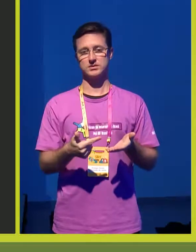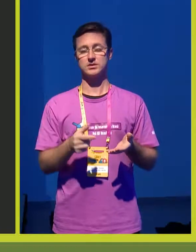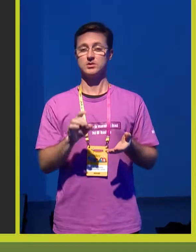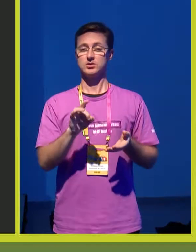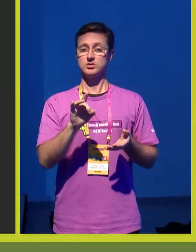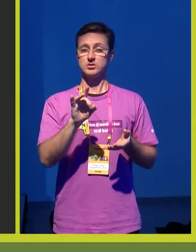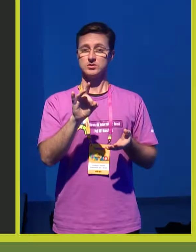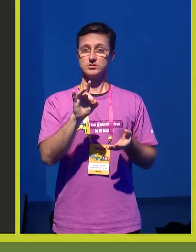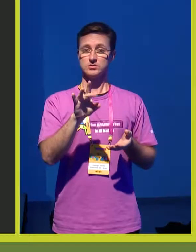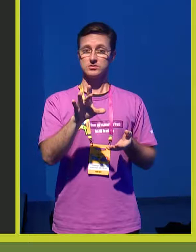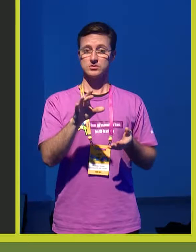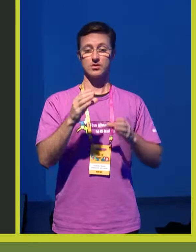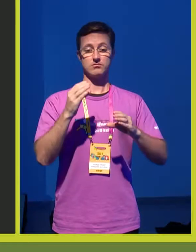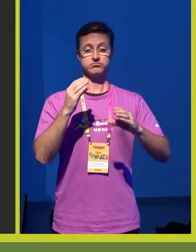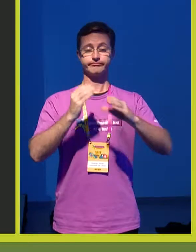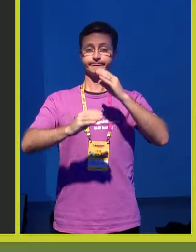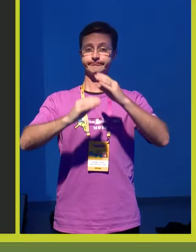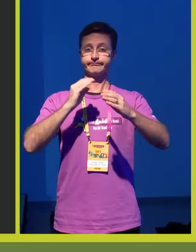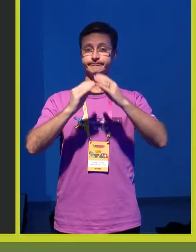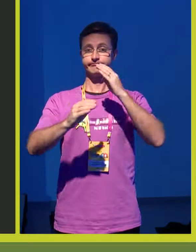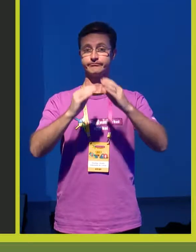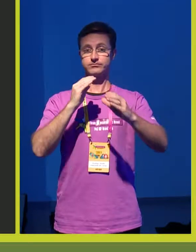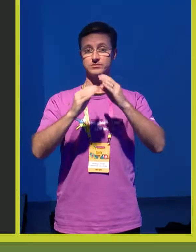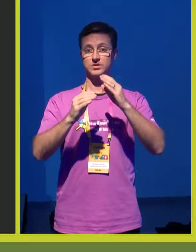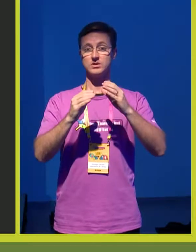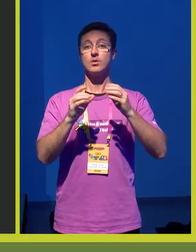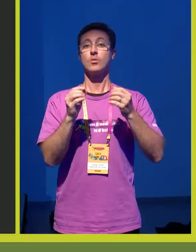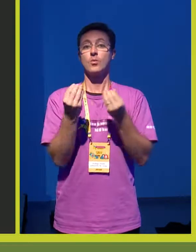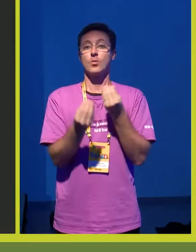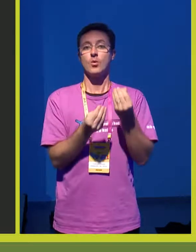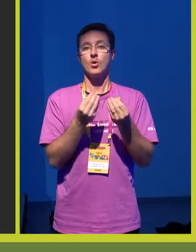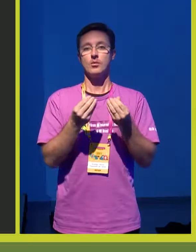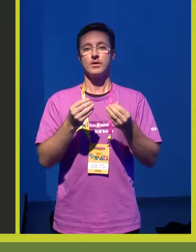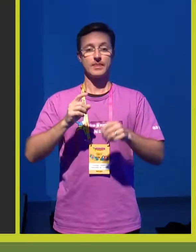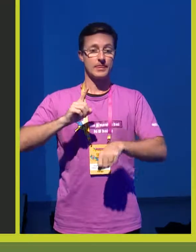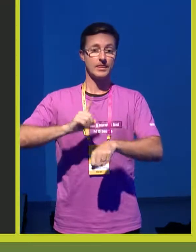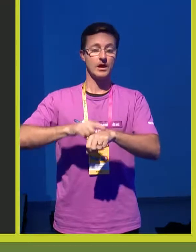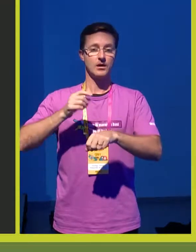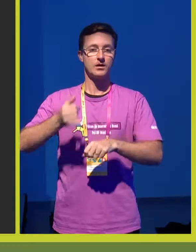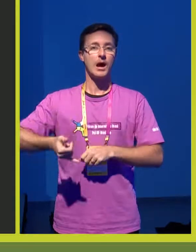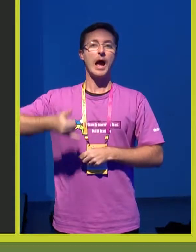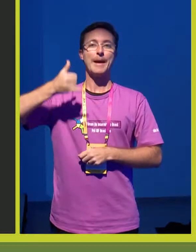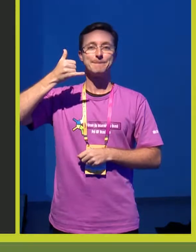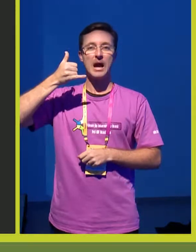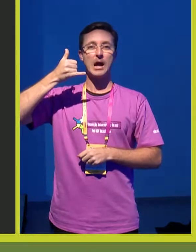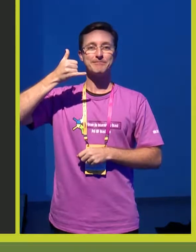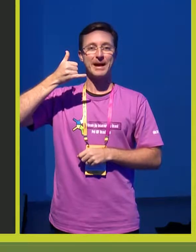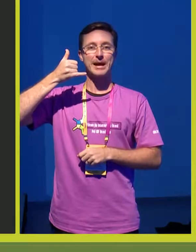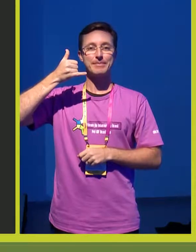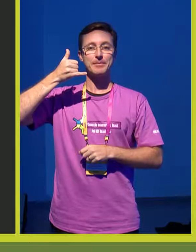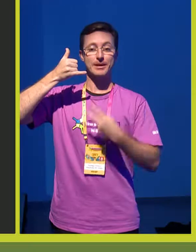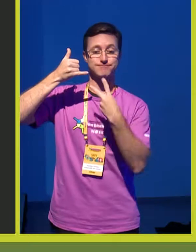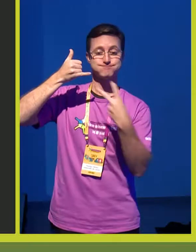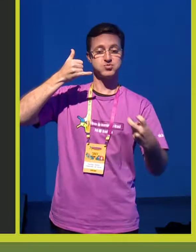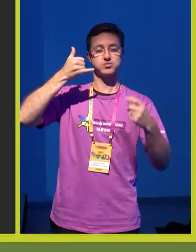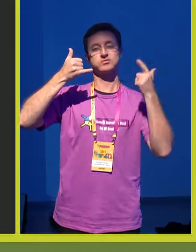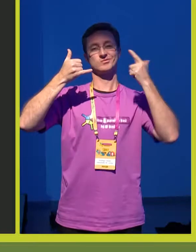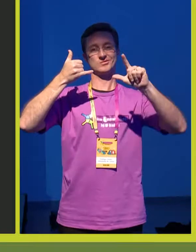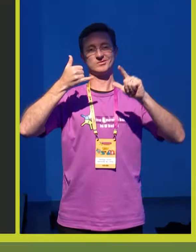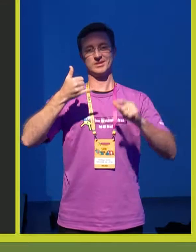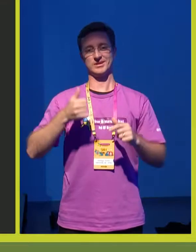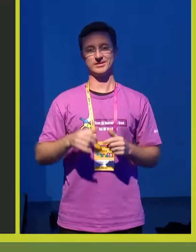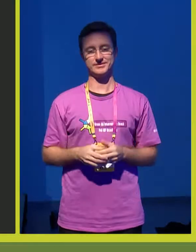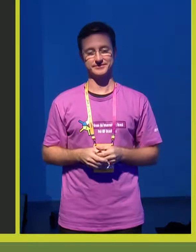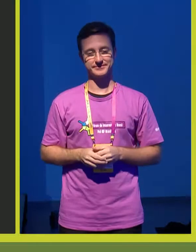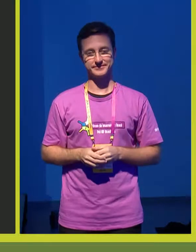abarca comunicações que estão em fluxo, comunicações enquanto elas ocorrem, comunicações em tempo real